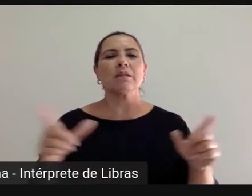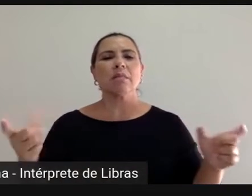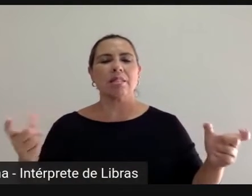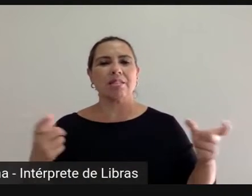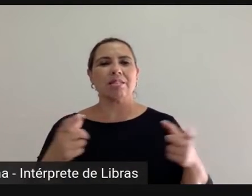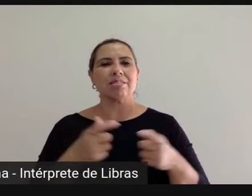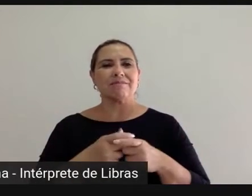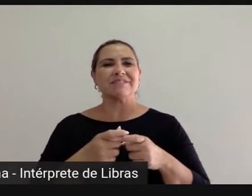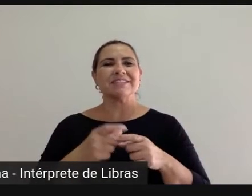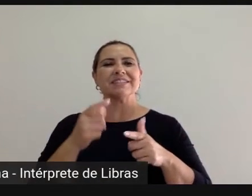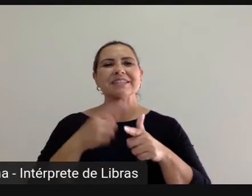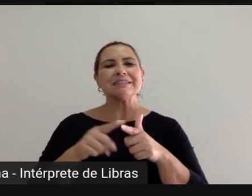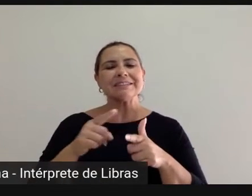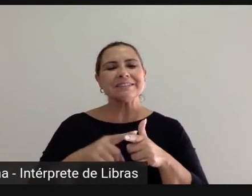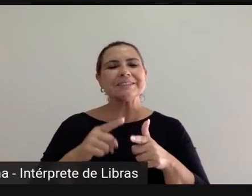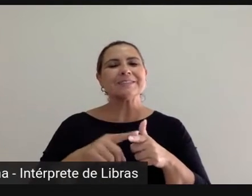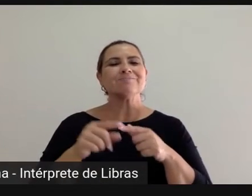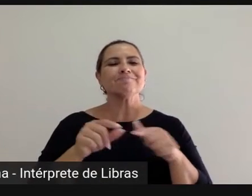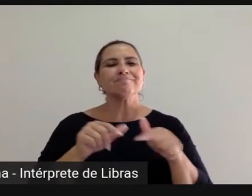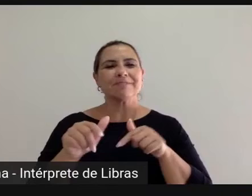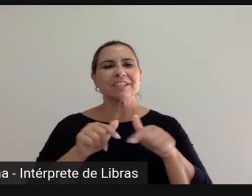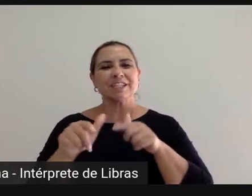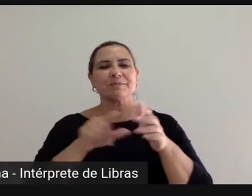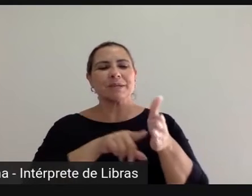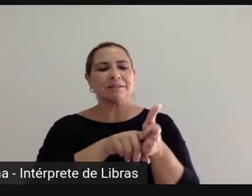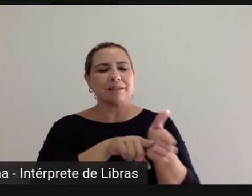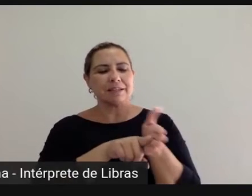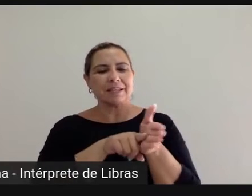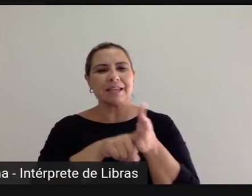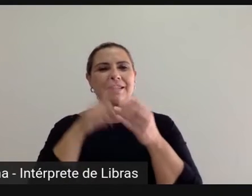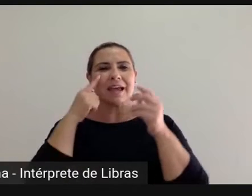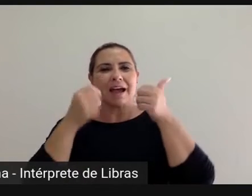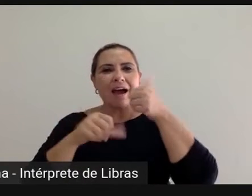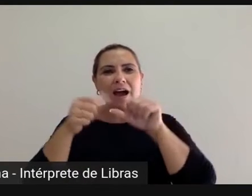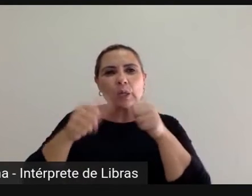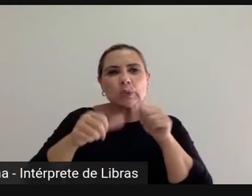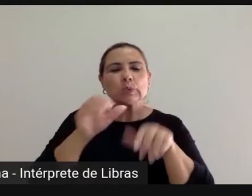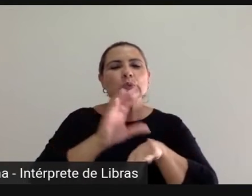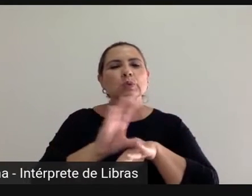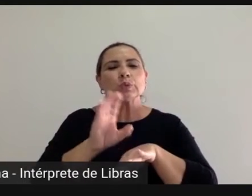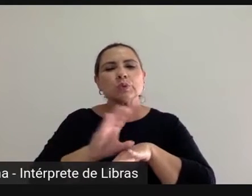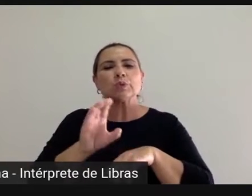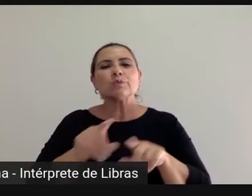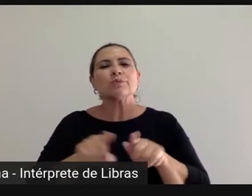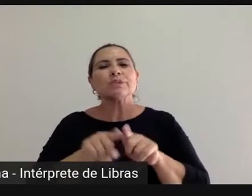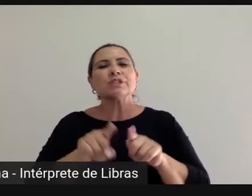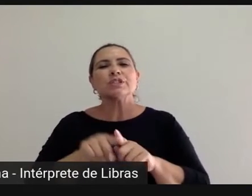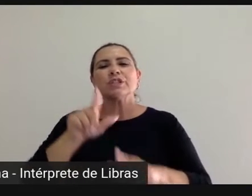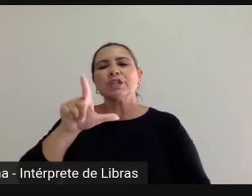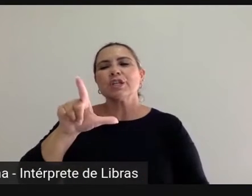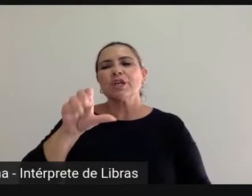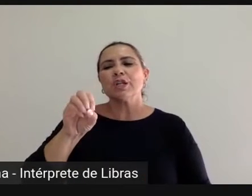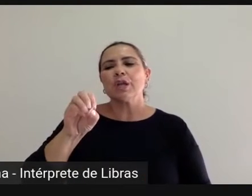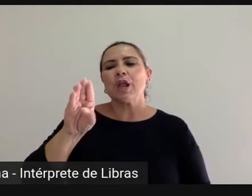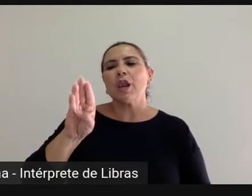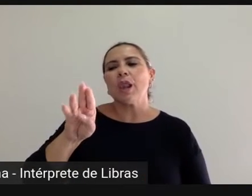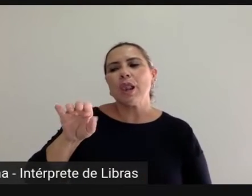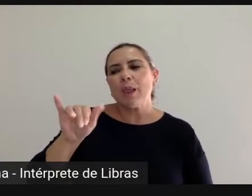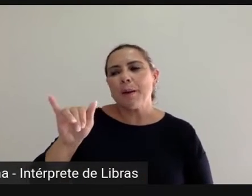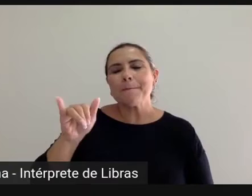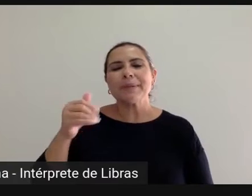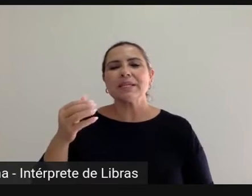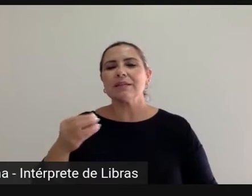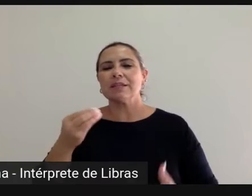para o discurso. Eu queria muito ter analisado as agendas, ter visto que tipo de lobby é feito, que tipo de jantar,